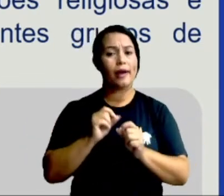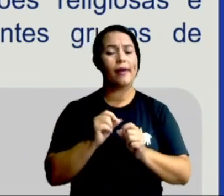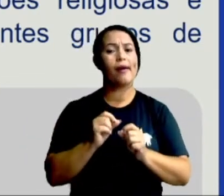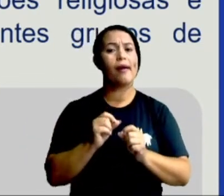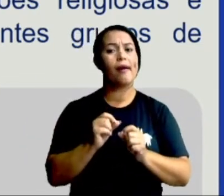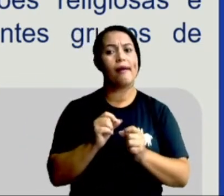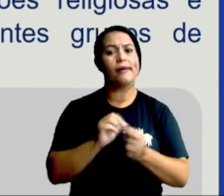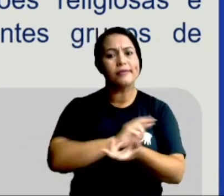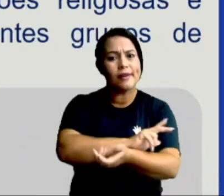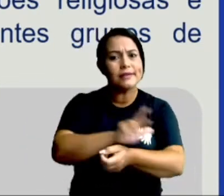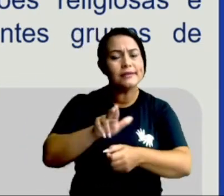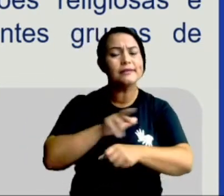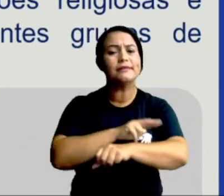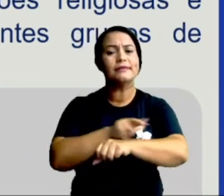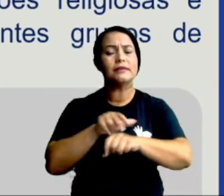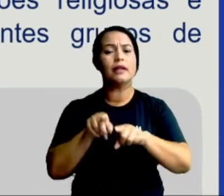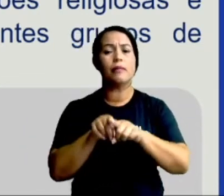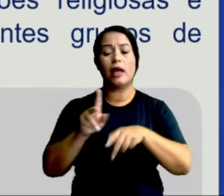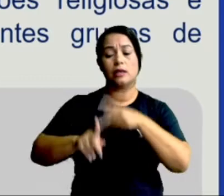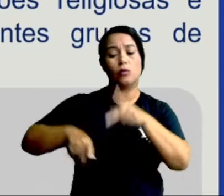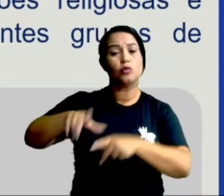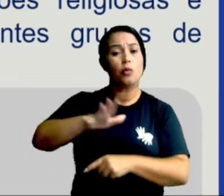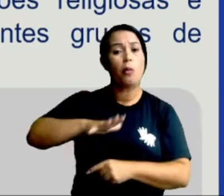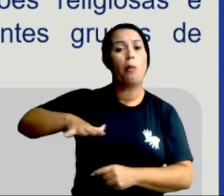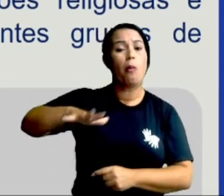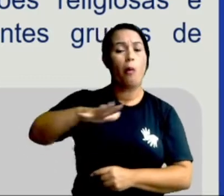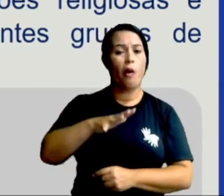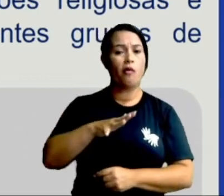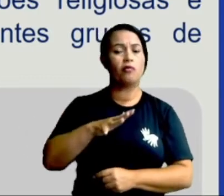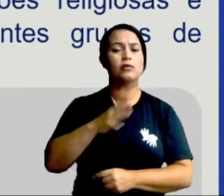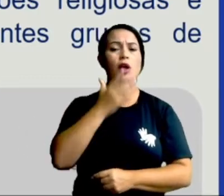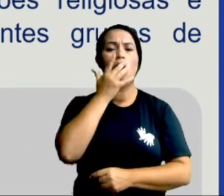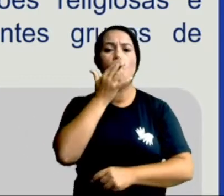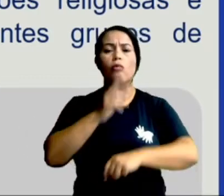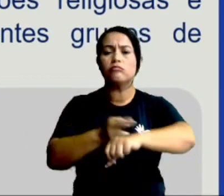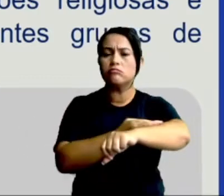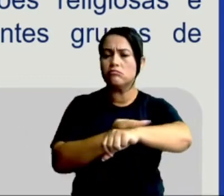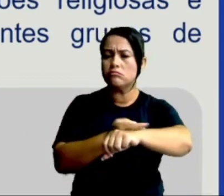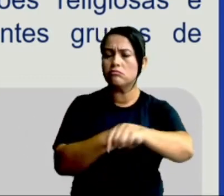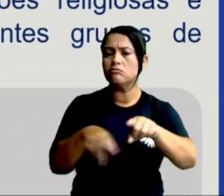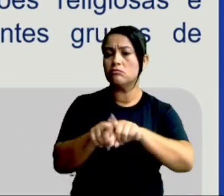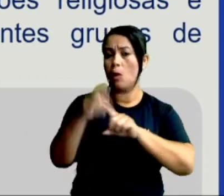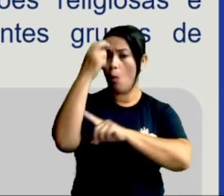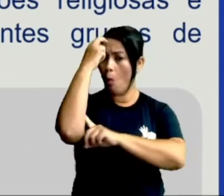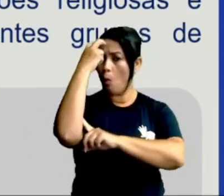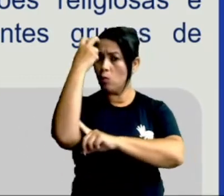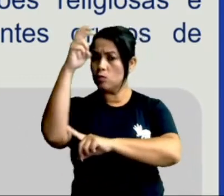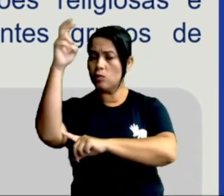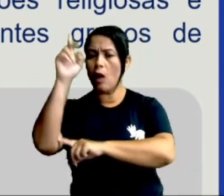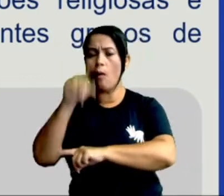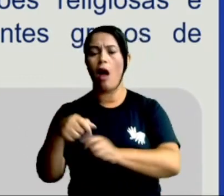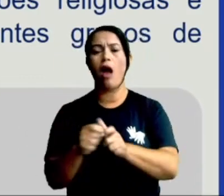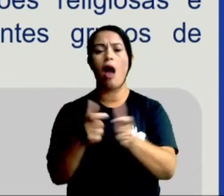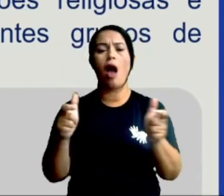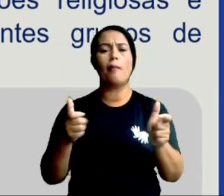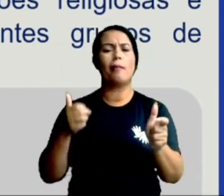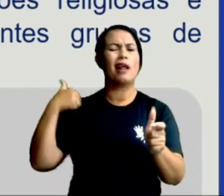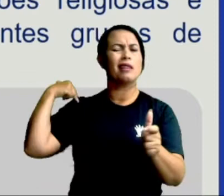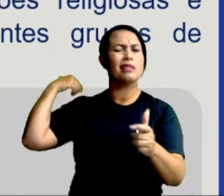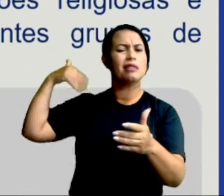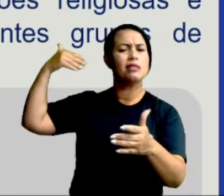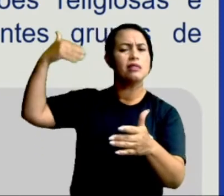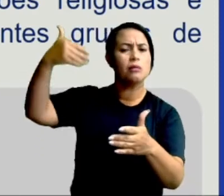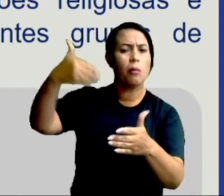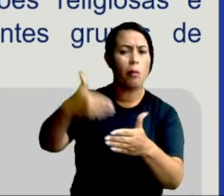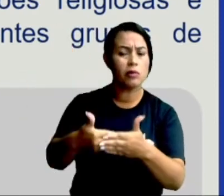étnica, ou seja, dos povos, né? A diversidade cultural no Brasil é ampla desde o processo da colonização no